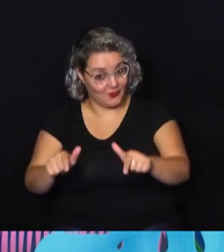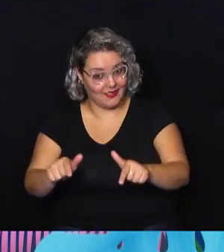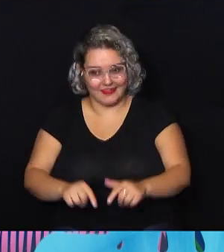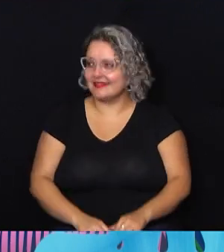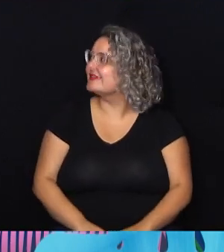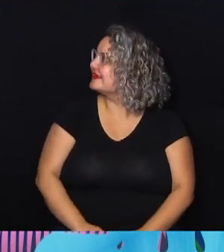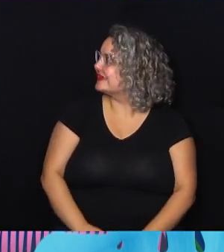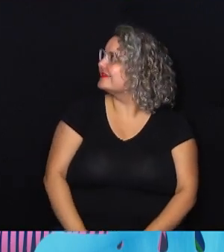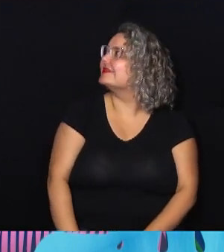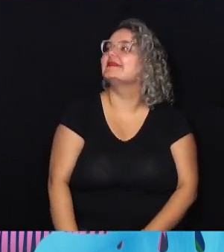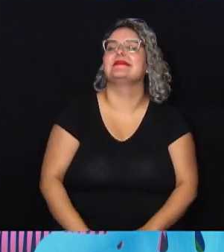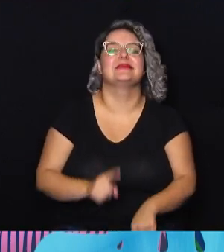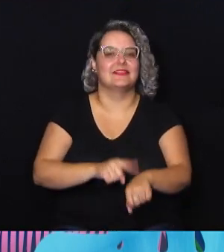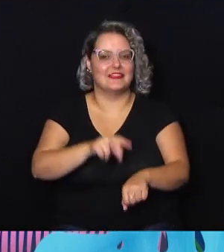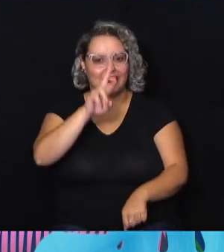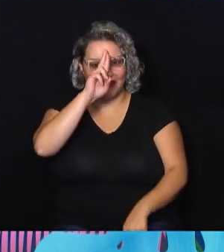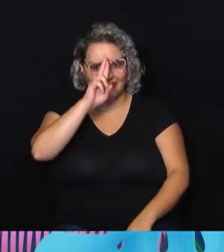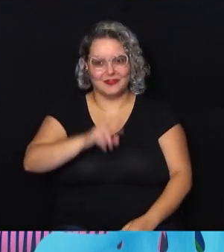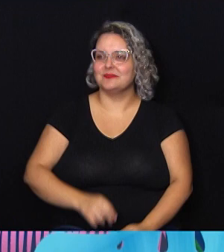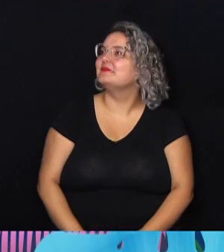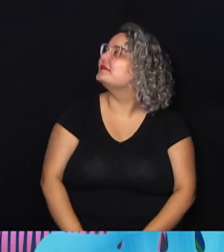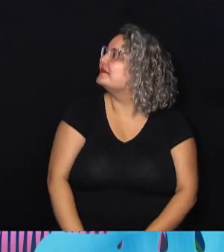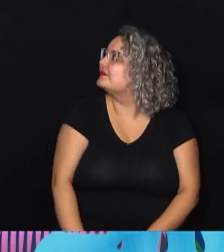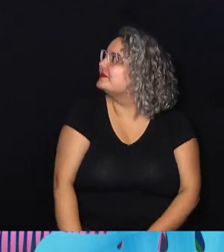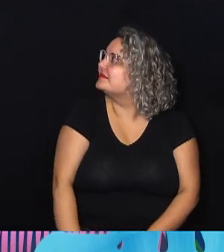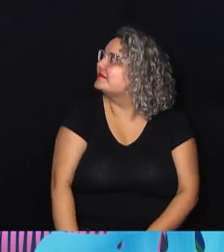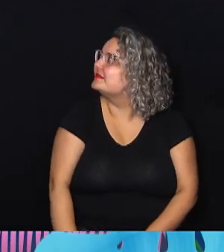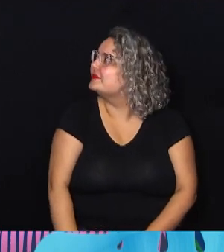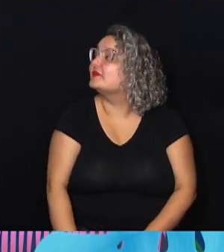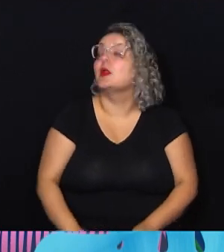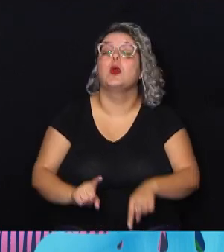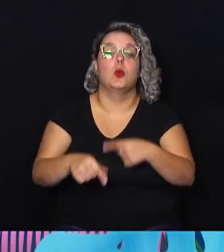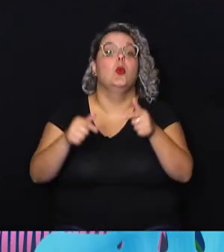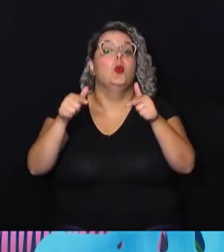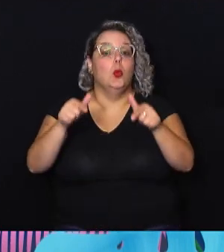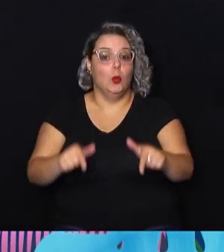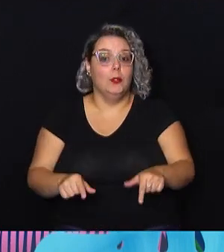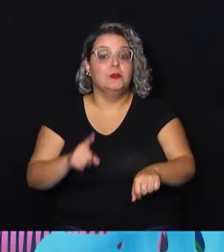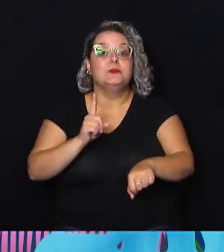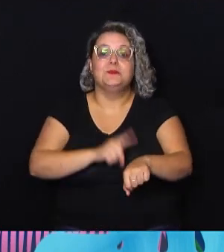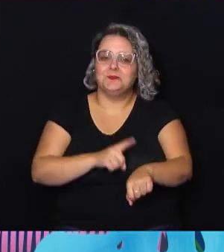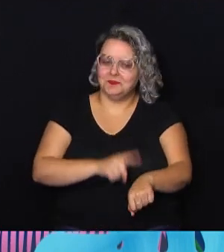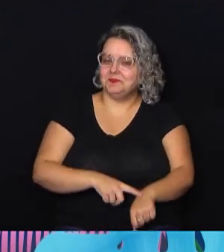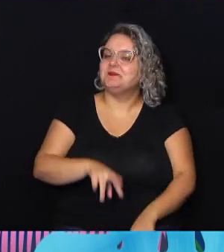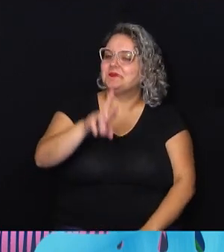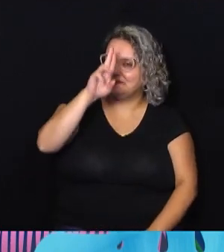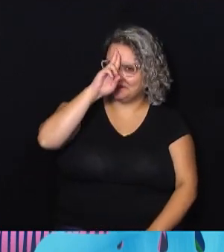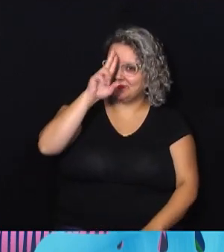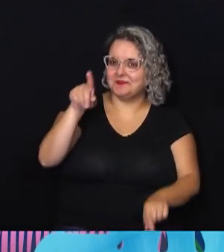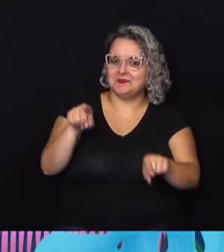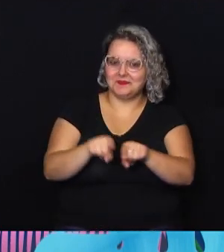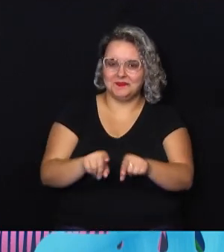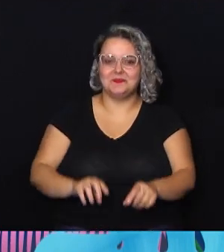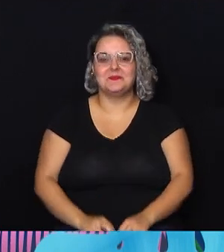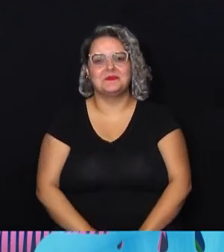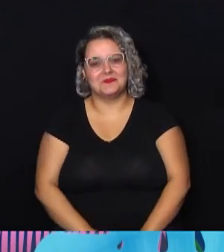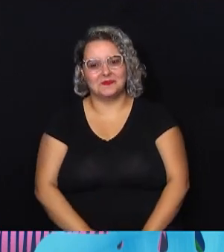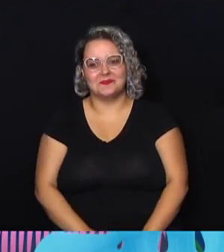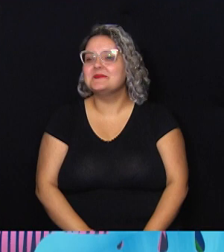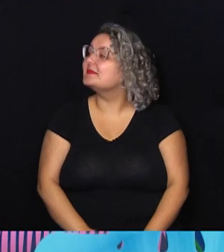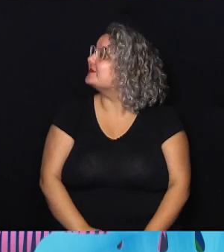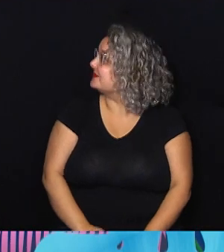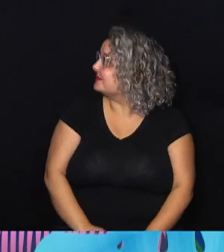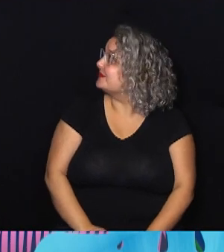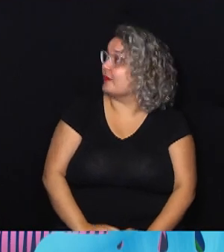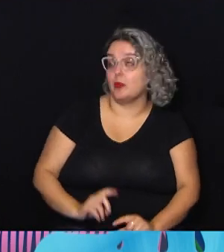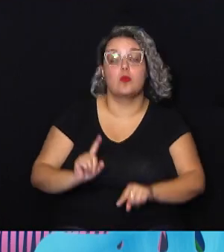do meio-dia. O Bloco Supera vai ser no centro, no Largo do Rosário, a partir do meio-dia. E o Grêmio